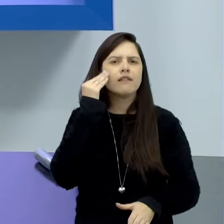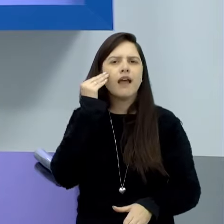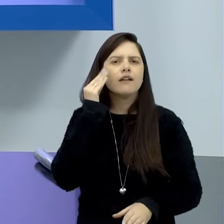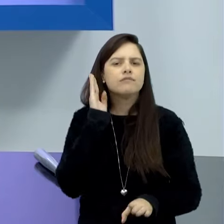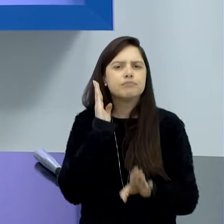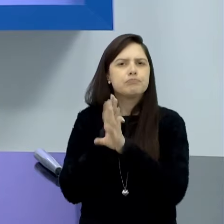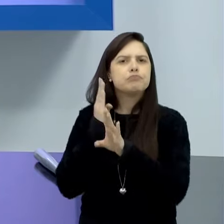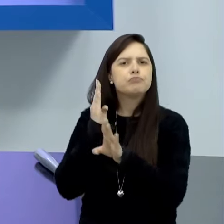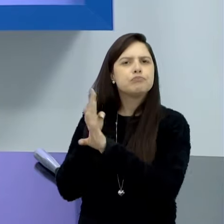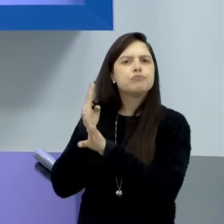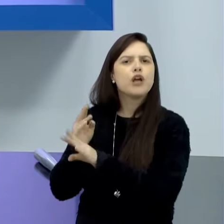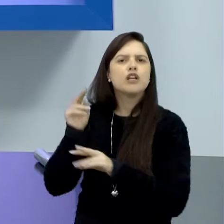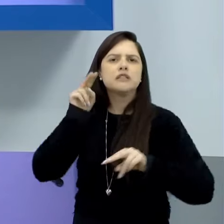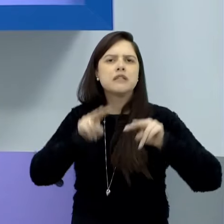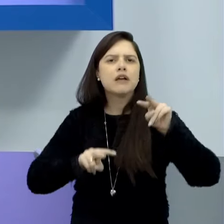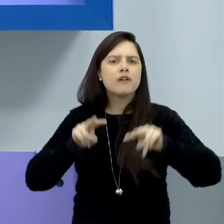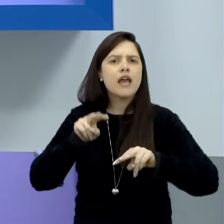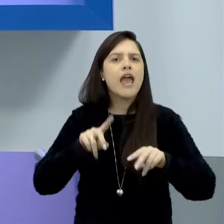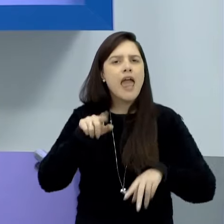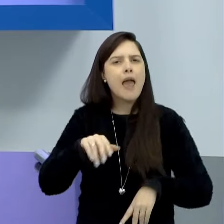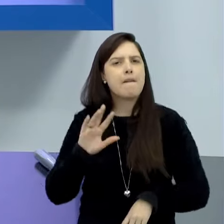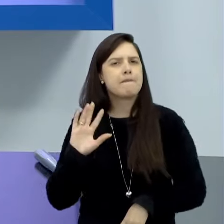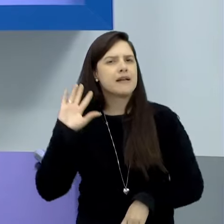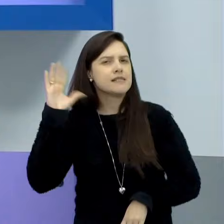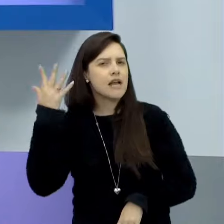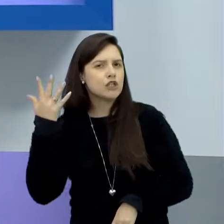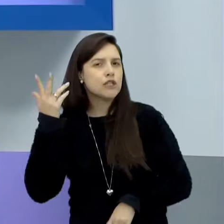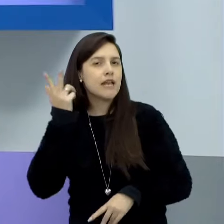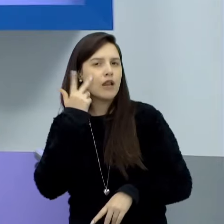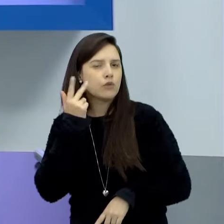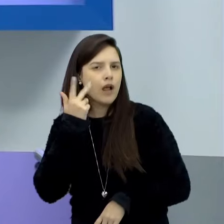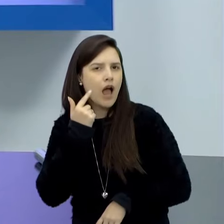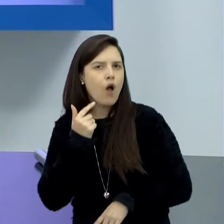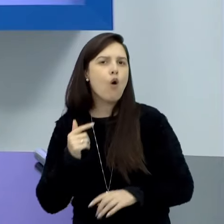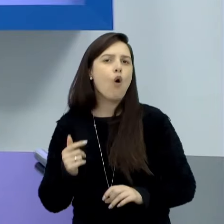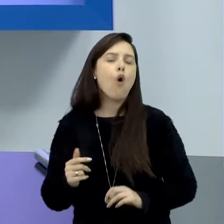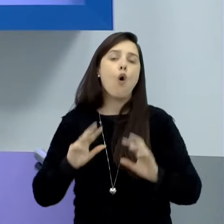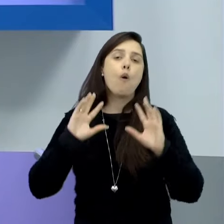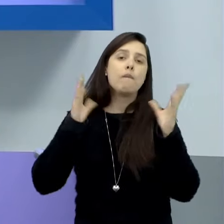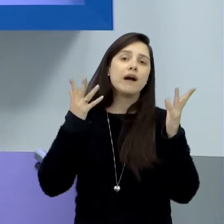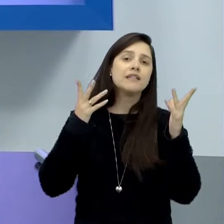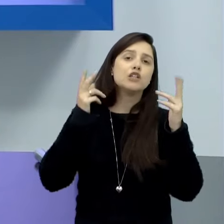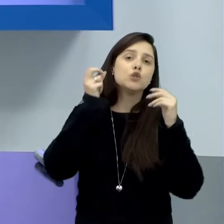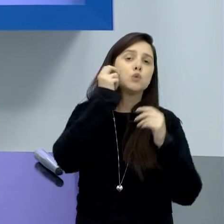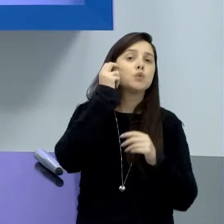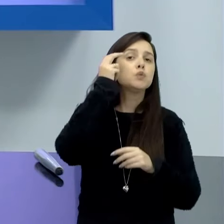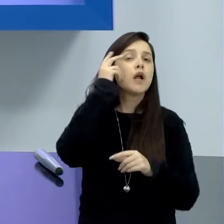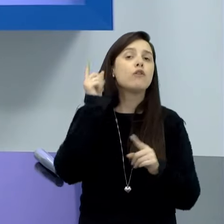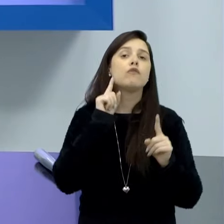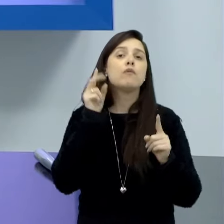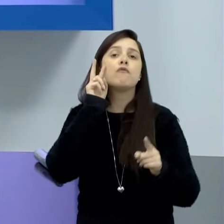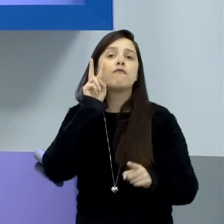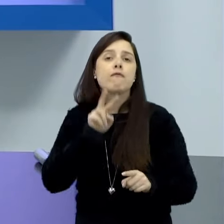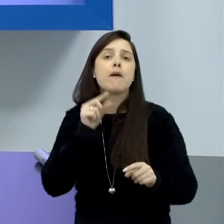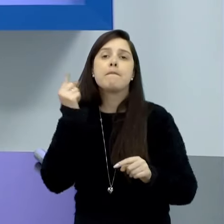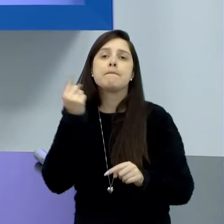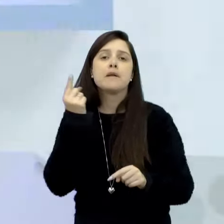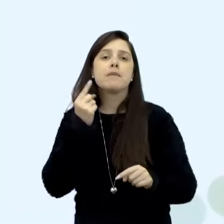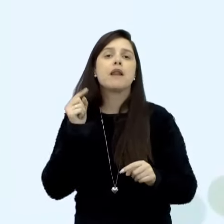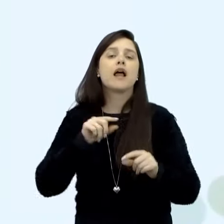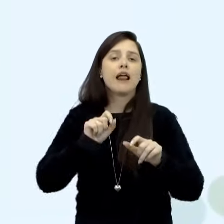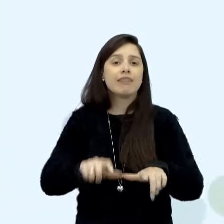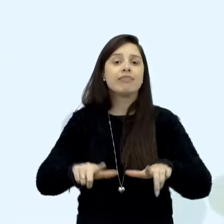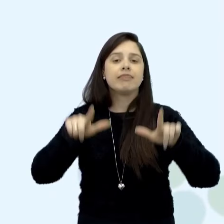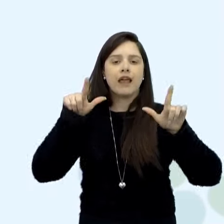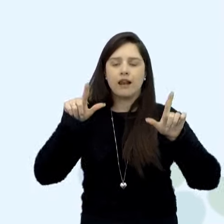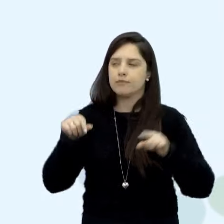o que a gente está vendo é uma paisagem natural ou uma paisagem cultural. Vamos dar uma olhadinha na nossa